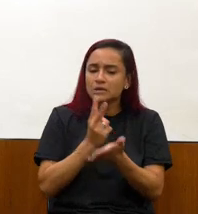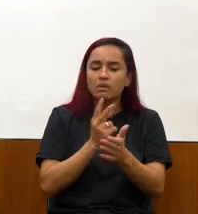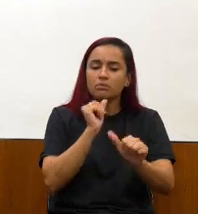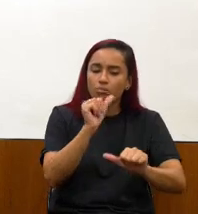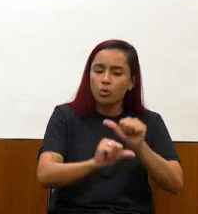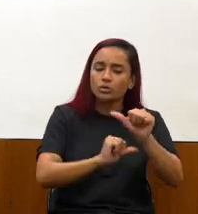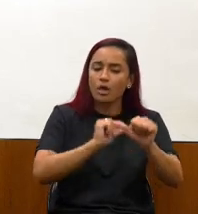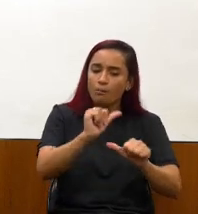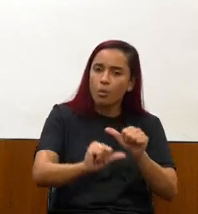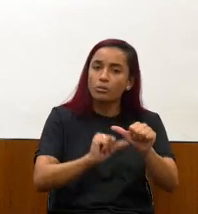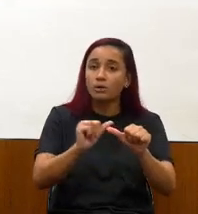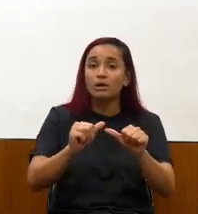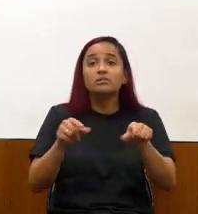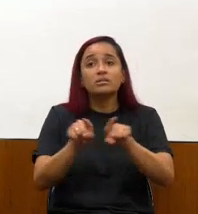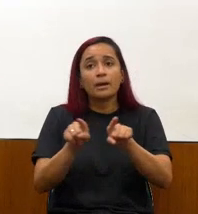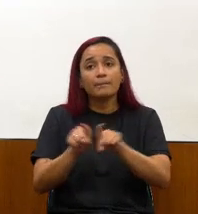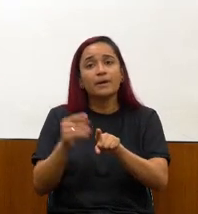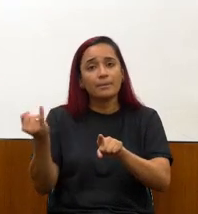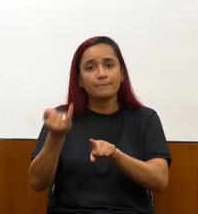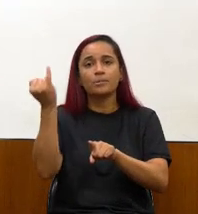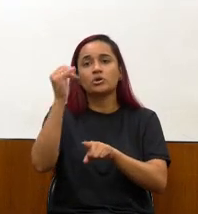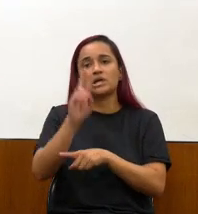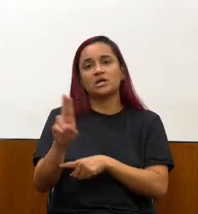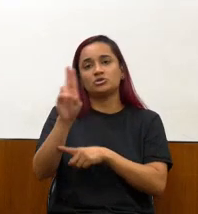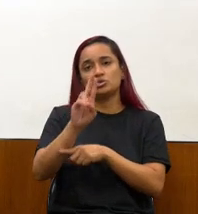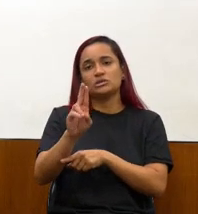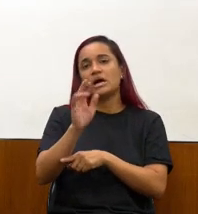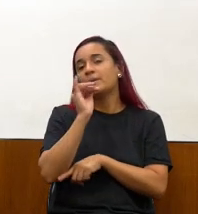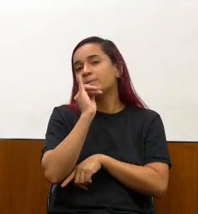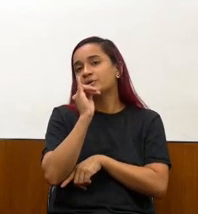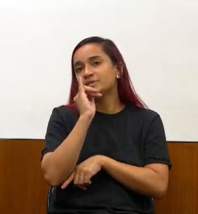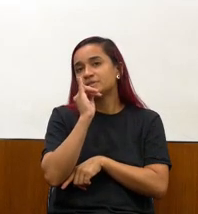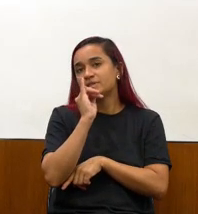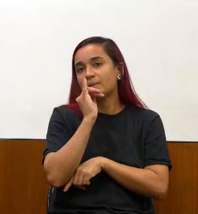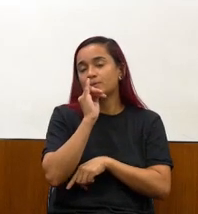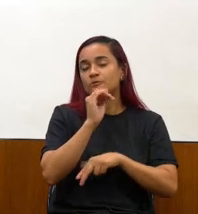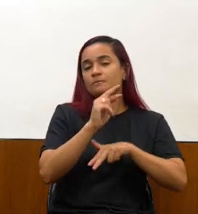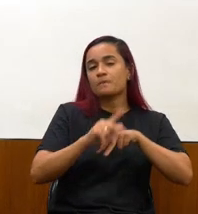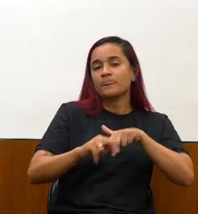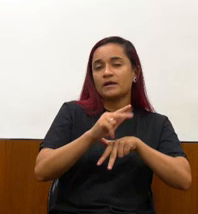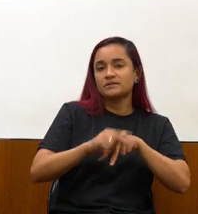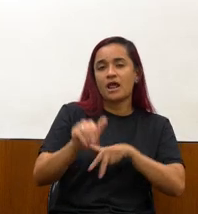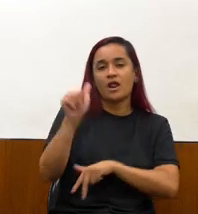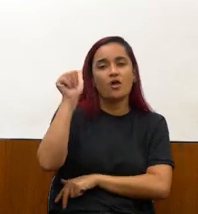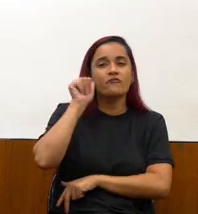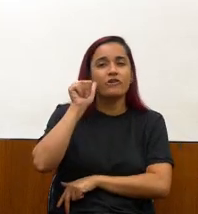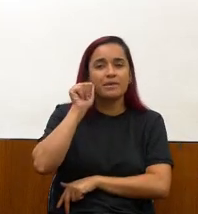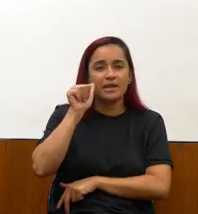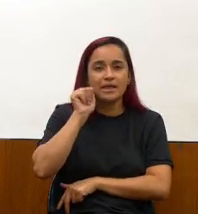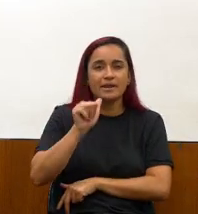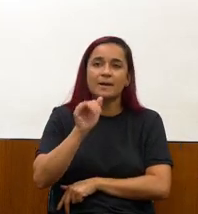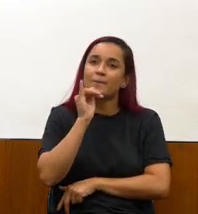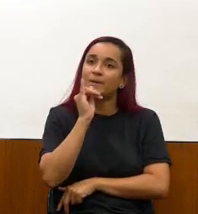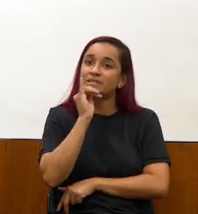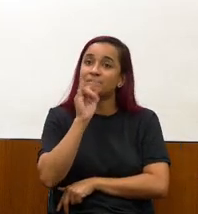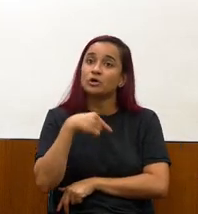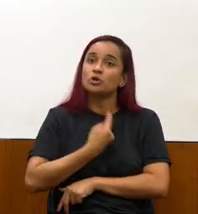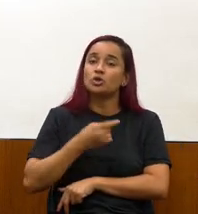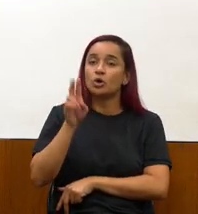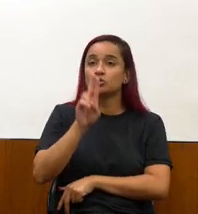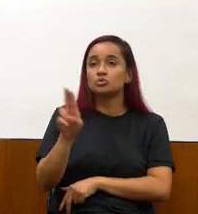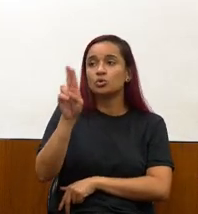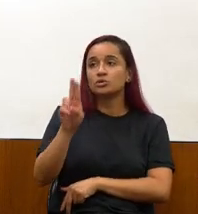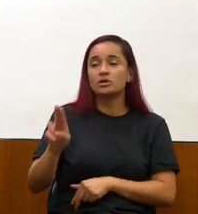gênero feminino nas tratativas também. A gente vê, por exemplo, que quando a gente utiliza termos